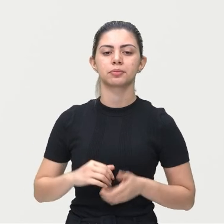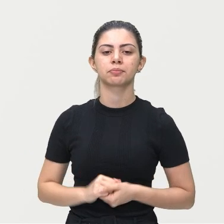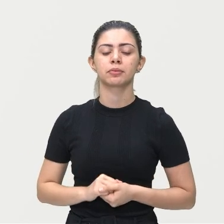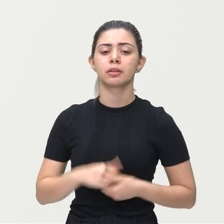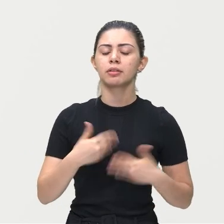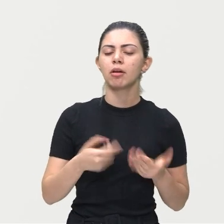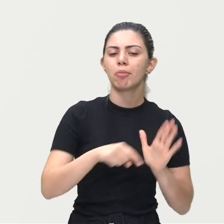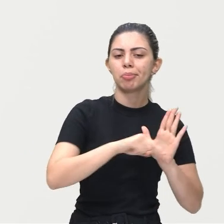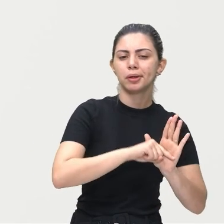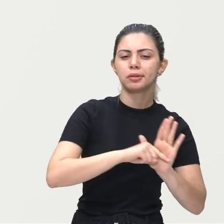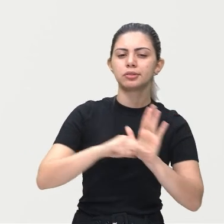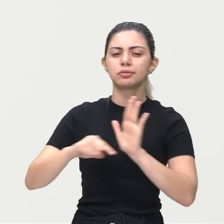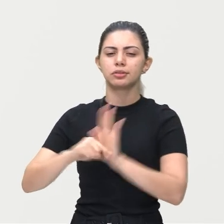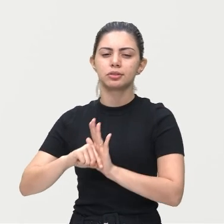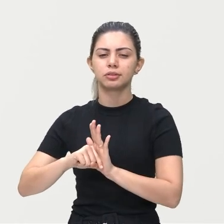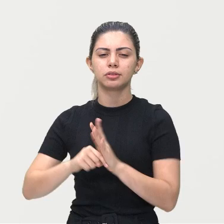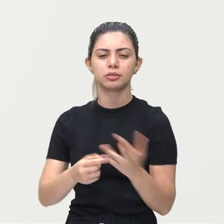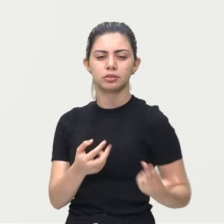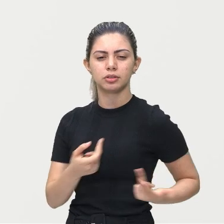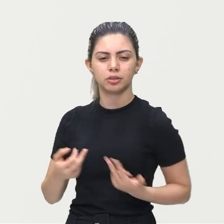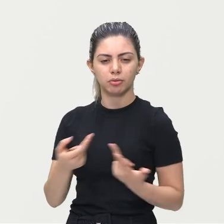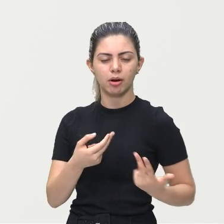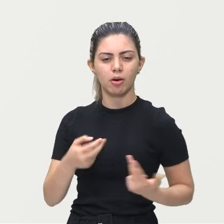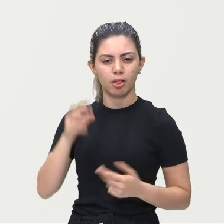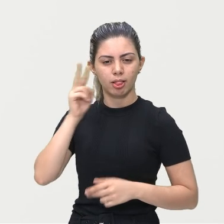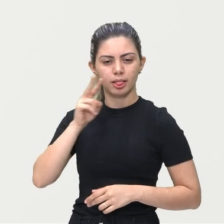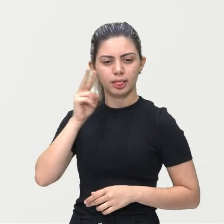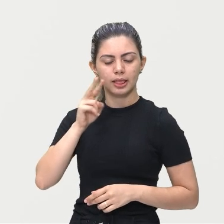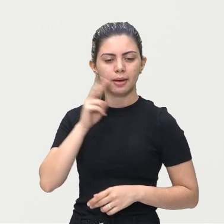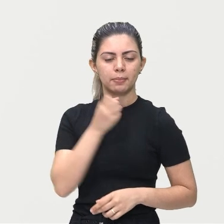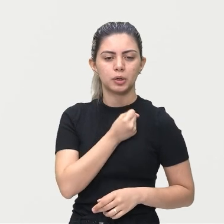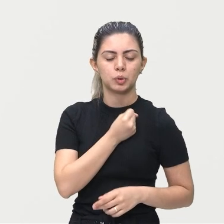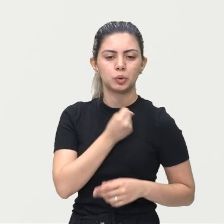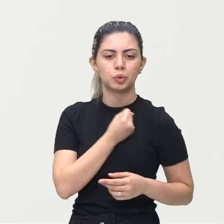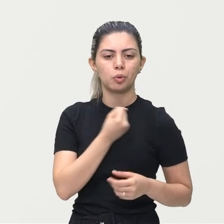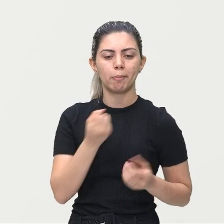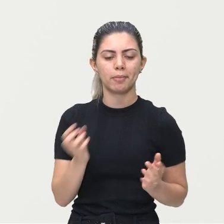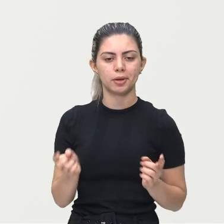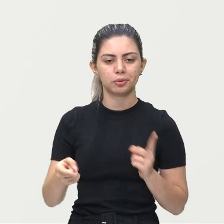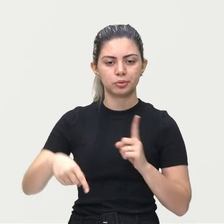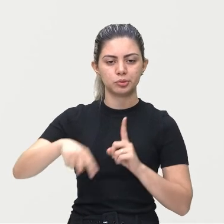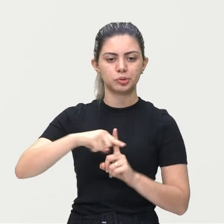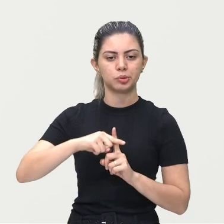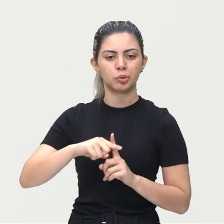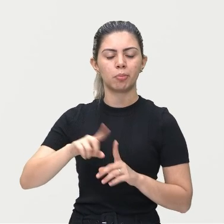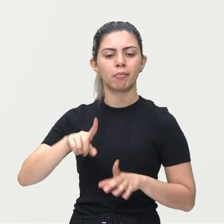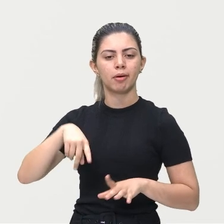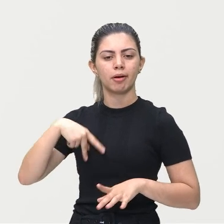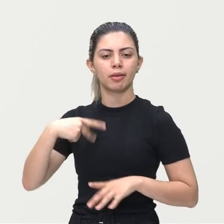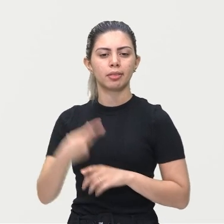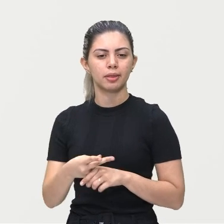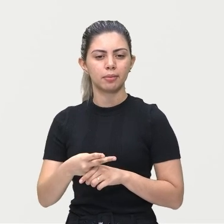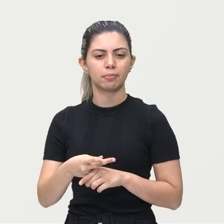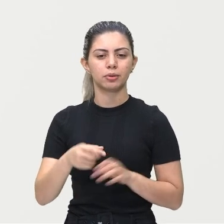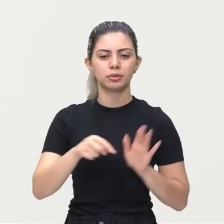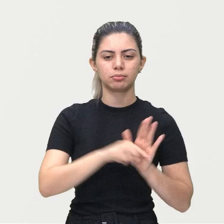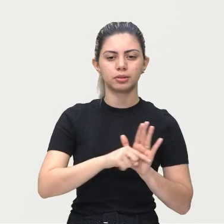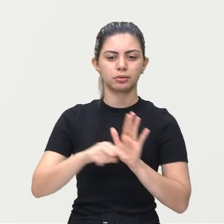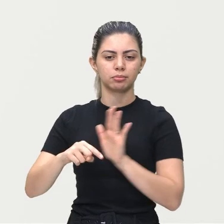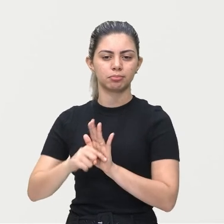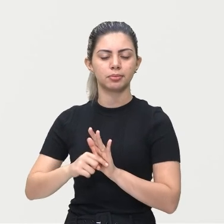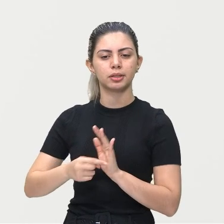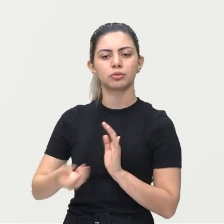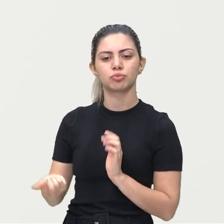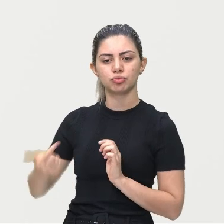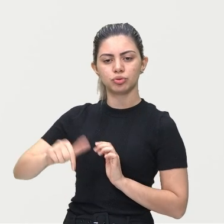são iguais, nós vamos somar e repetir o mesmo sinal. Somando 0,5 menos 4,6,